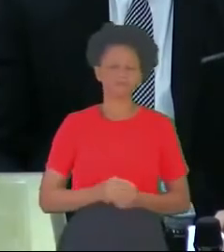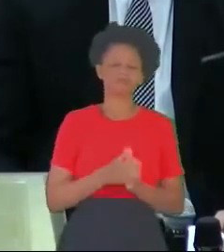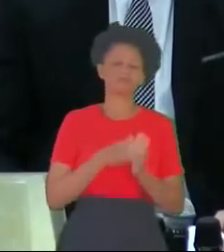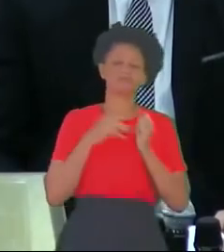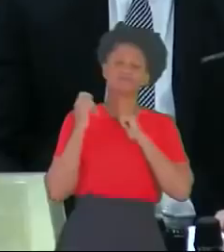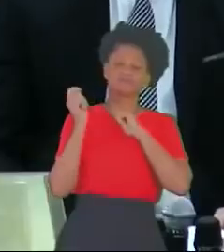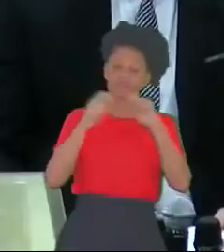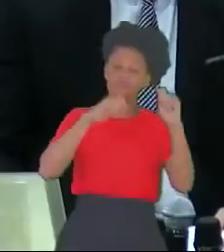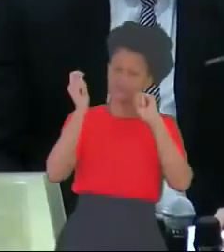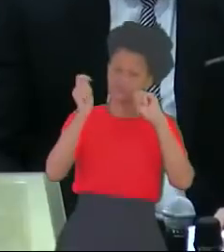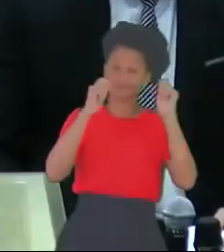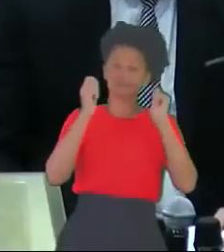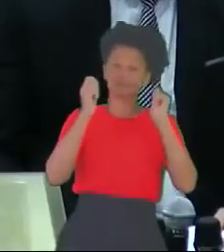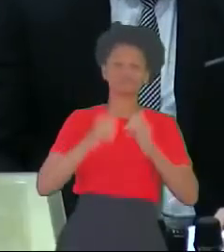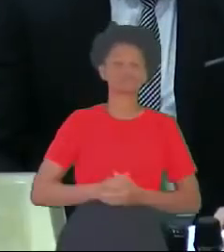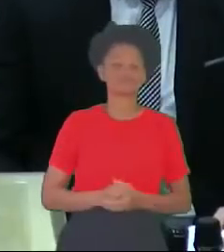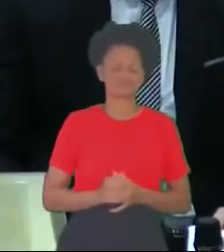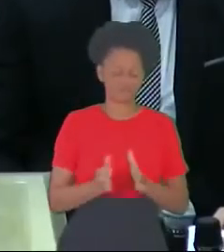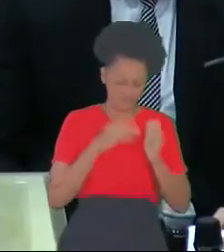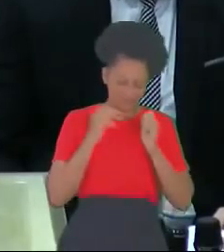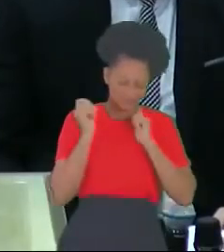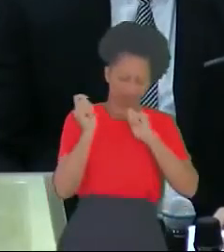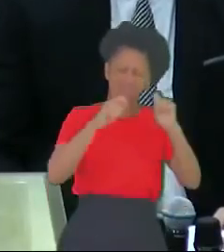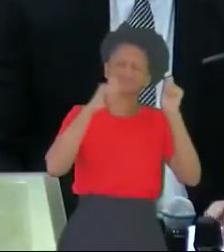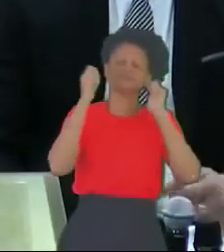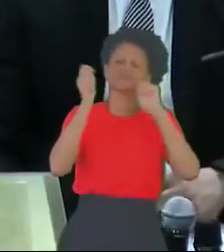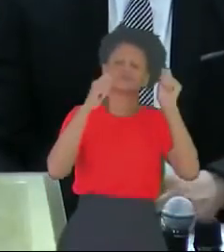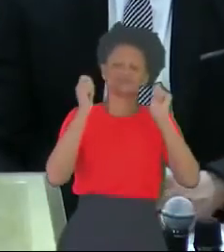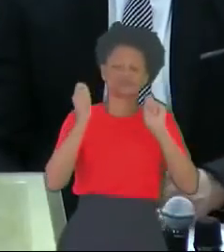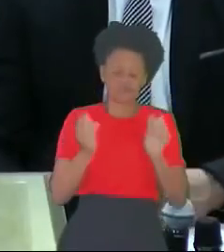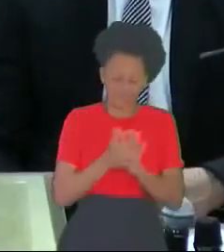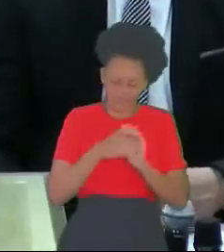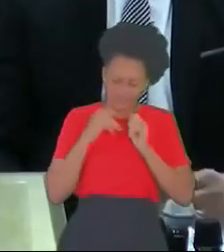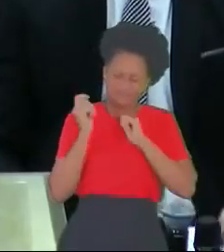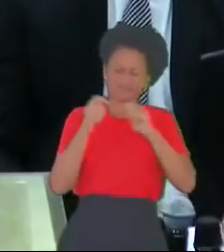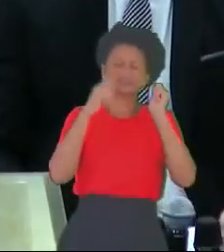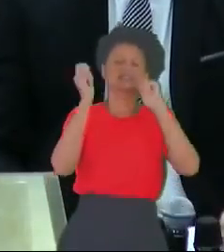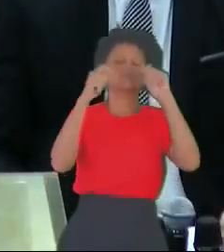Aleluia. Aleluia, aleluia,